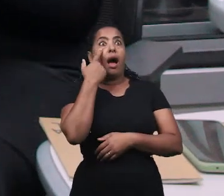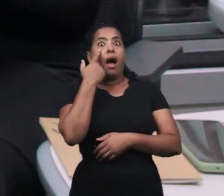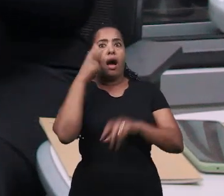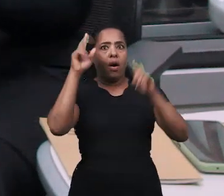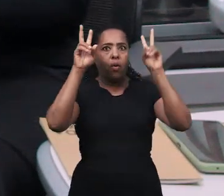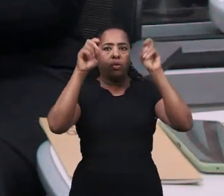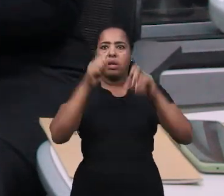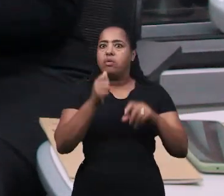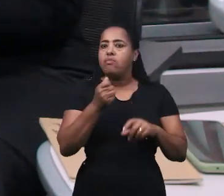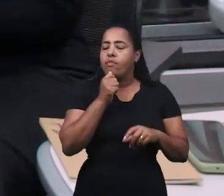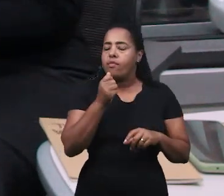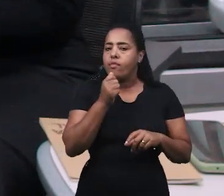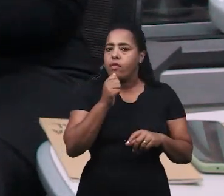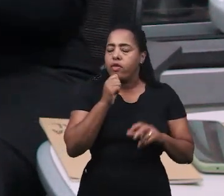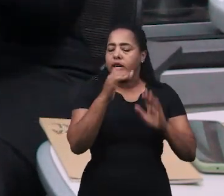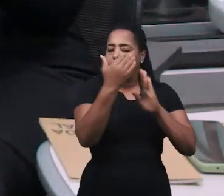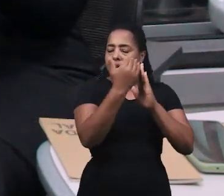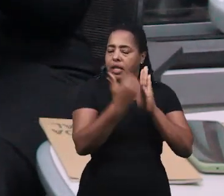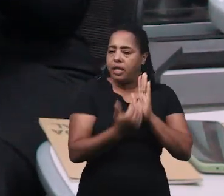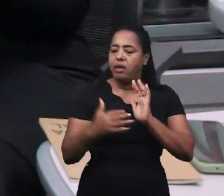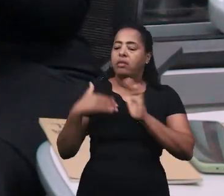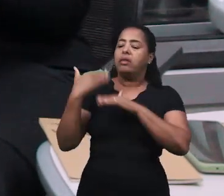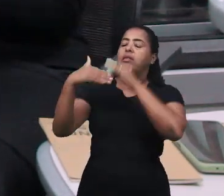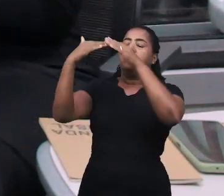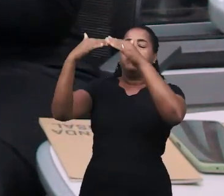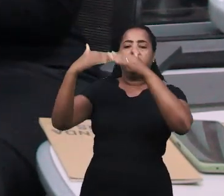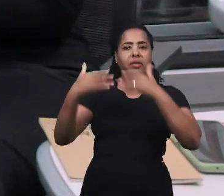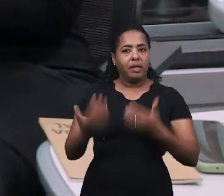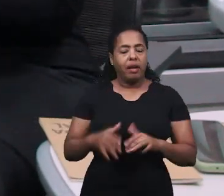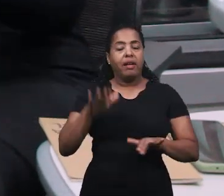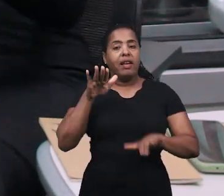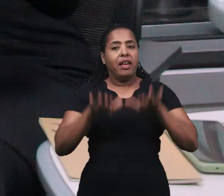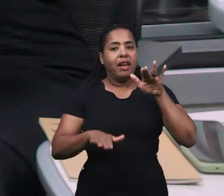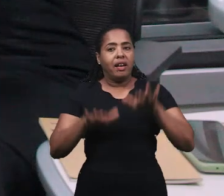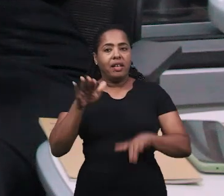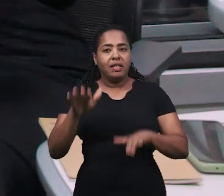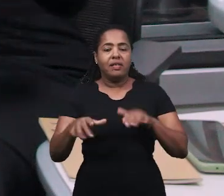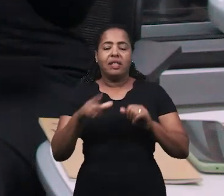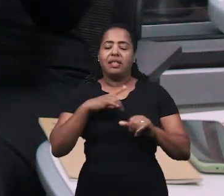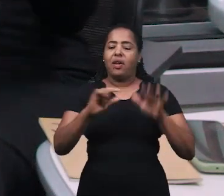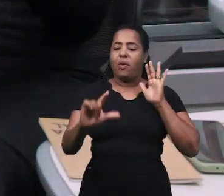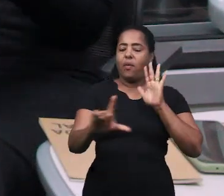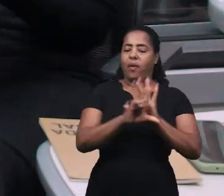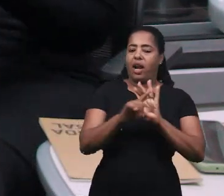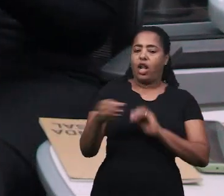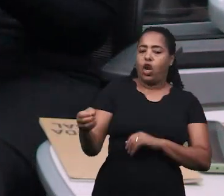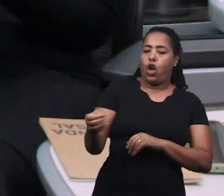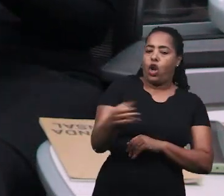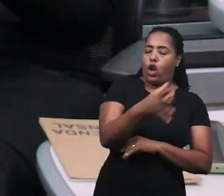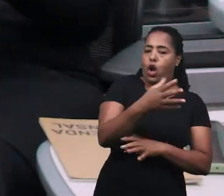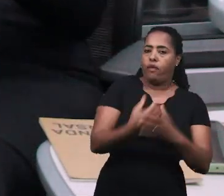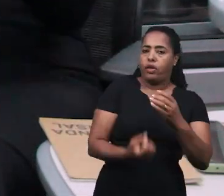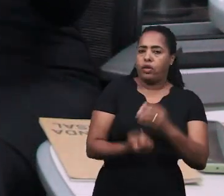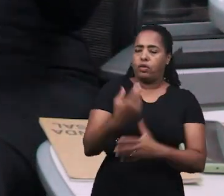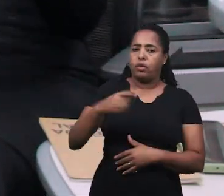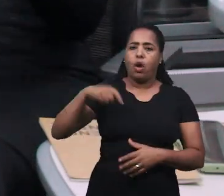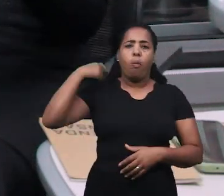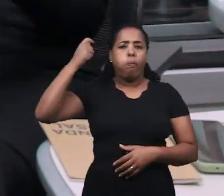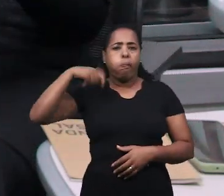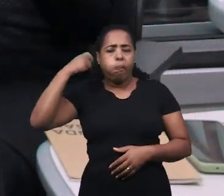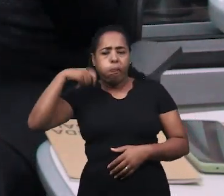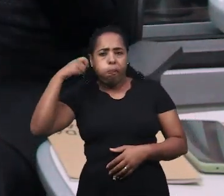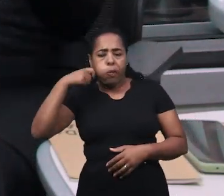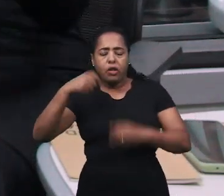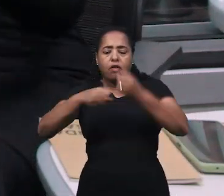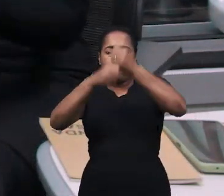que nós não trouxemos ainda para o quadro, os nossos irmãos não sabem disso ainda. E às vezes eles trazem aqui uma lei nova que saiu, um